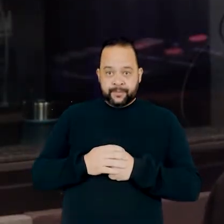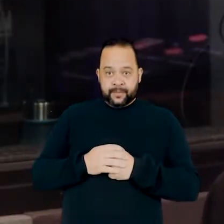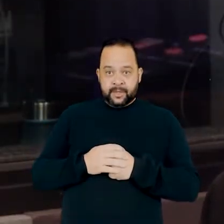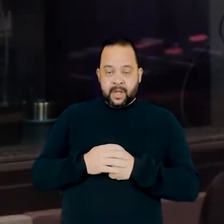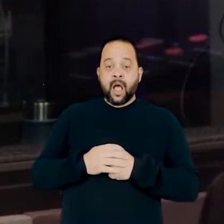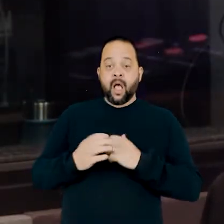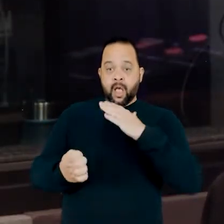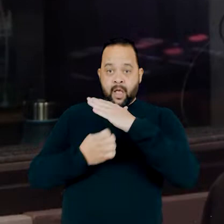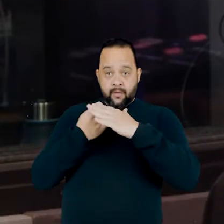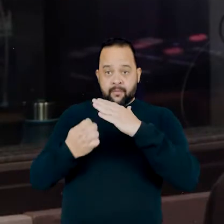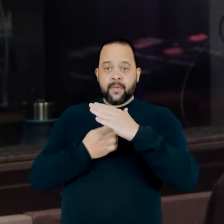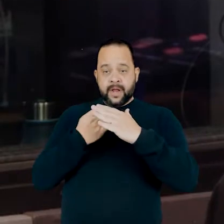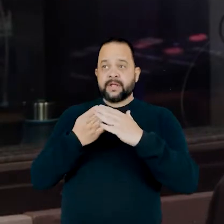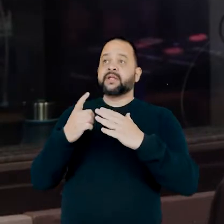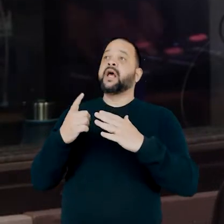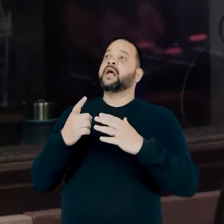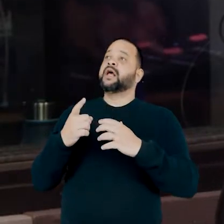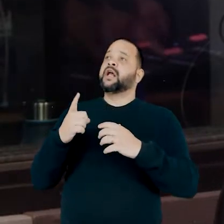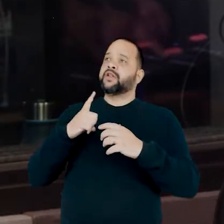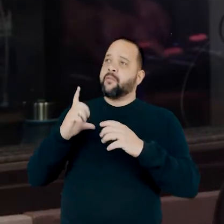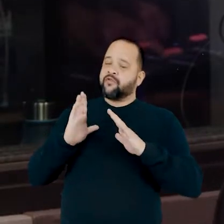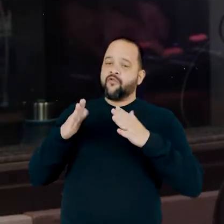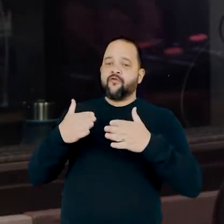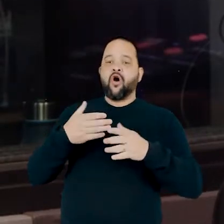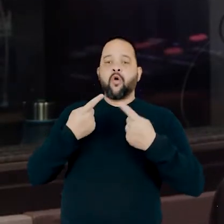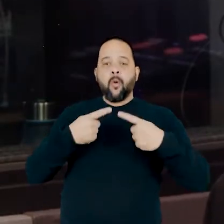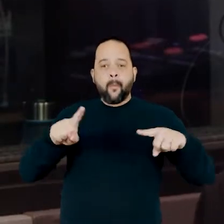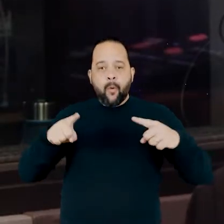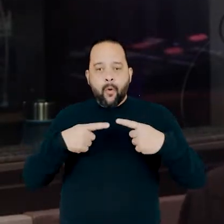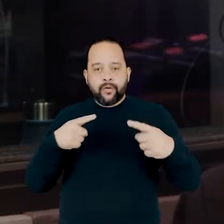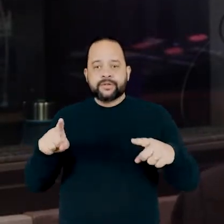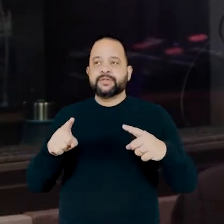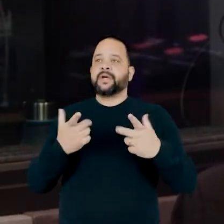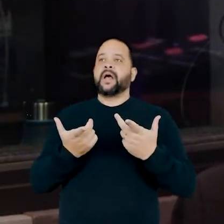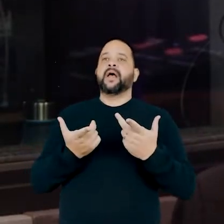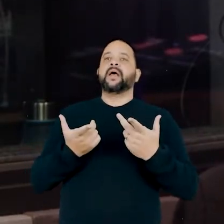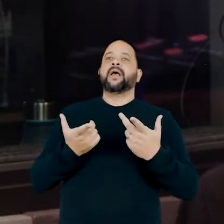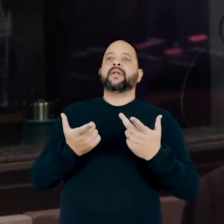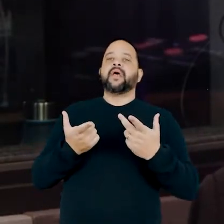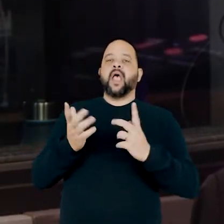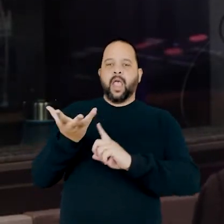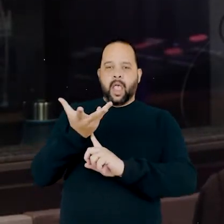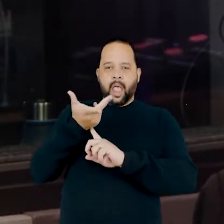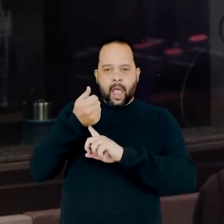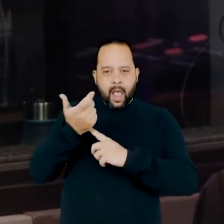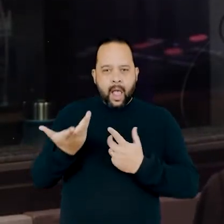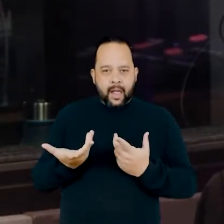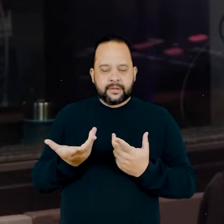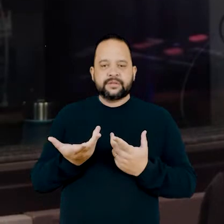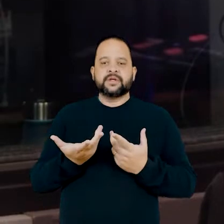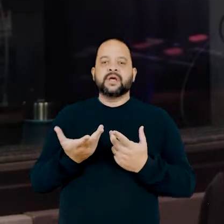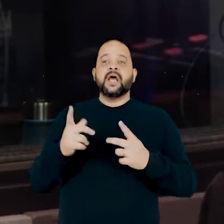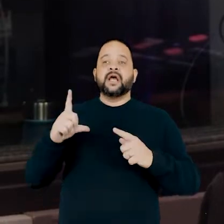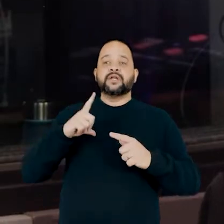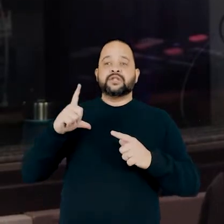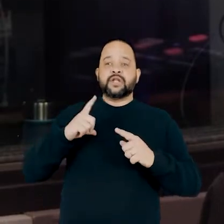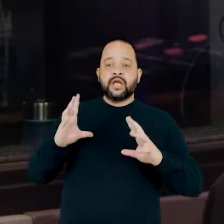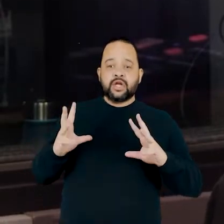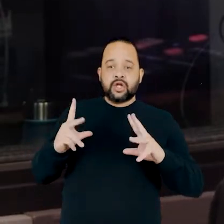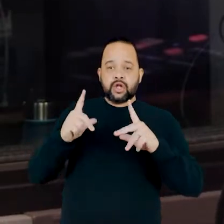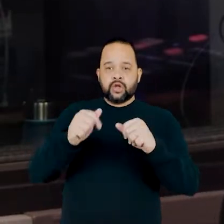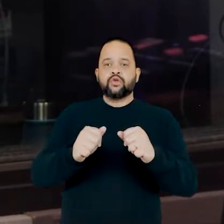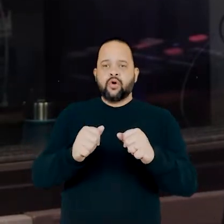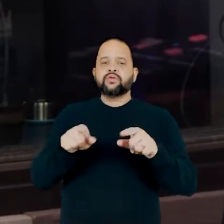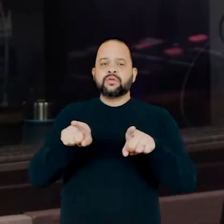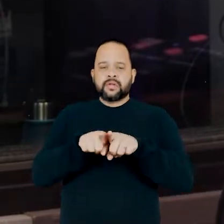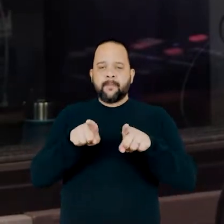forte na parte de música, broadcast, artistas, né? Porém, a gente tem toda uma série de